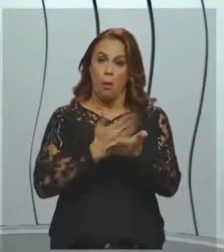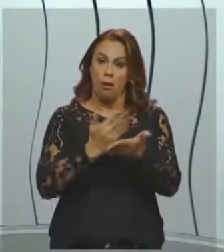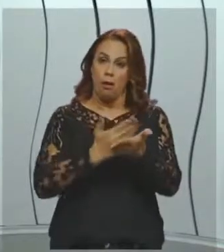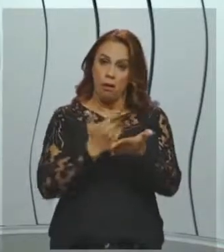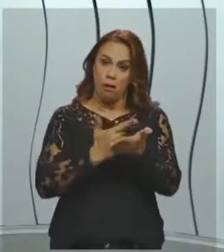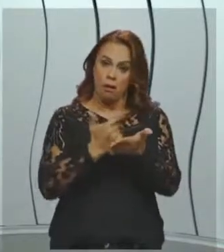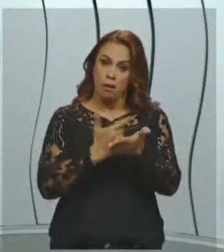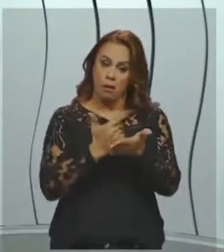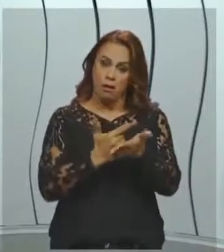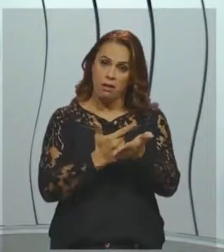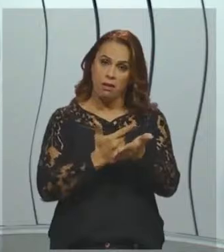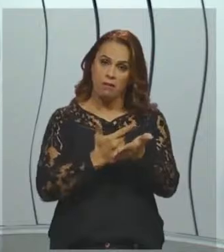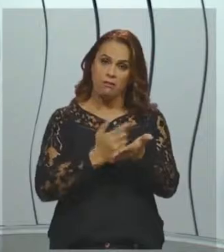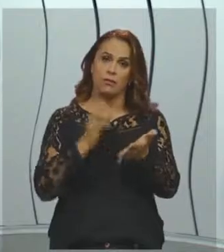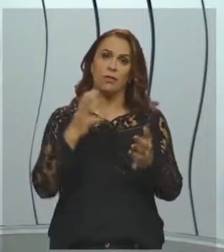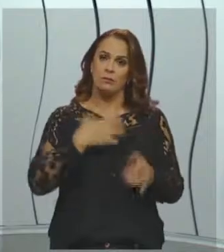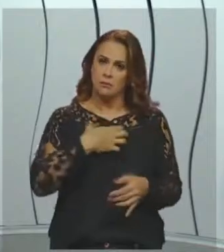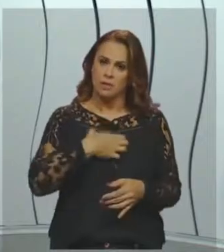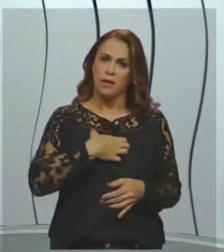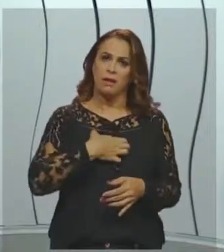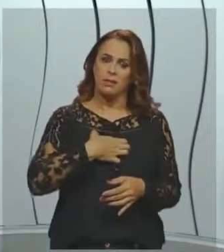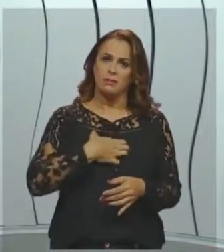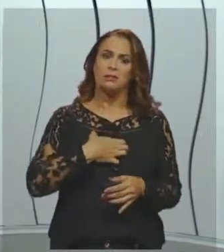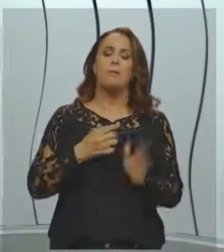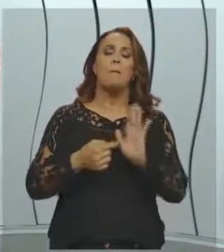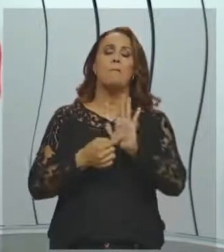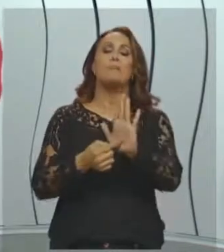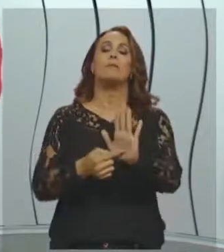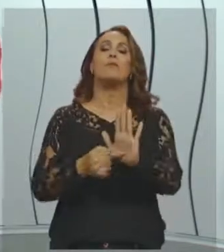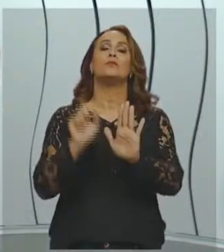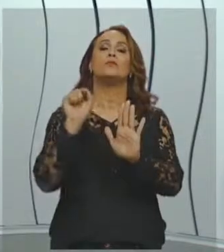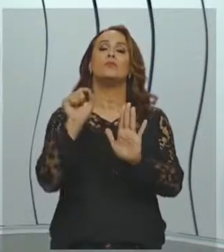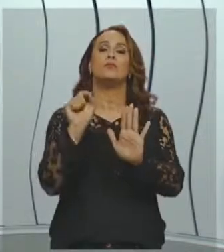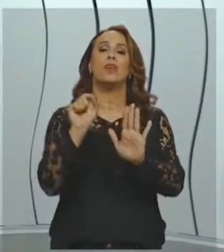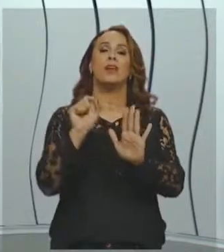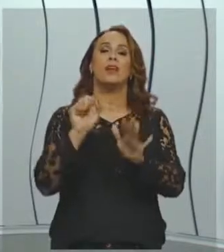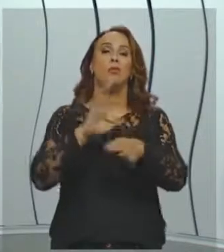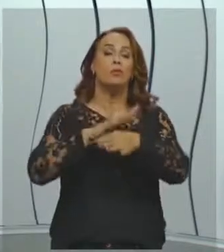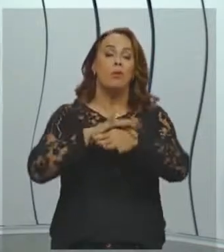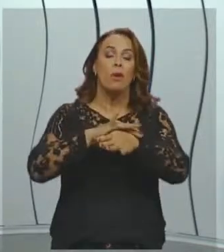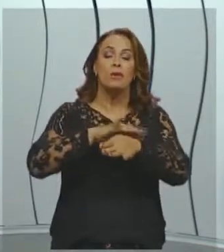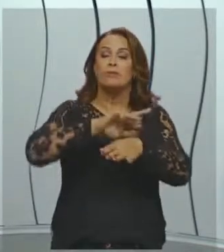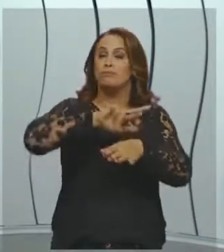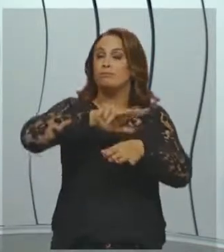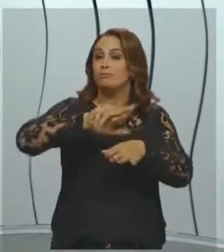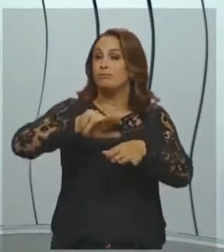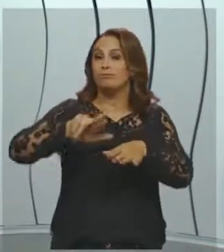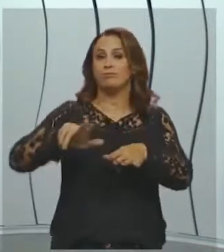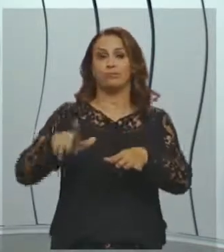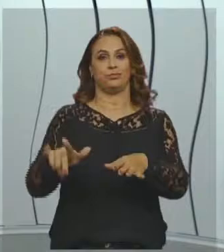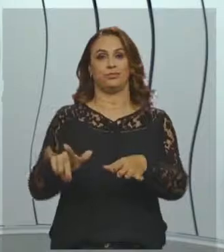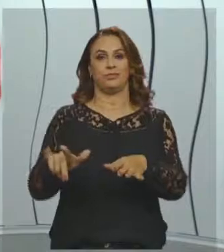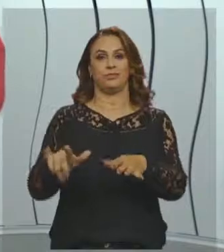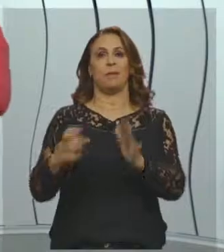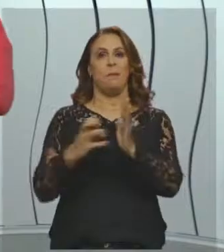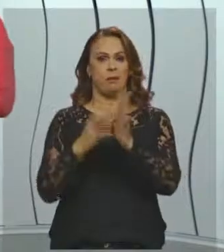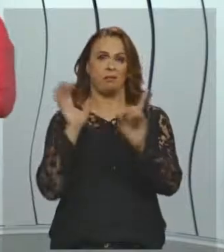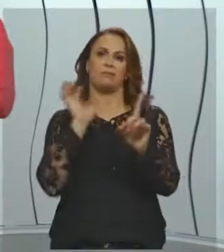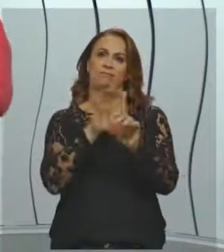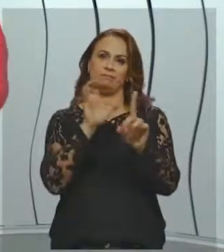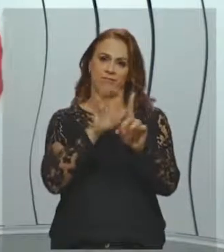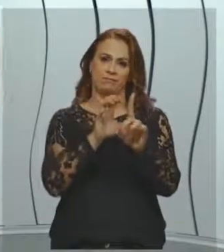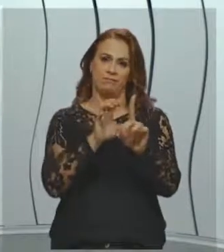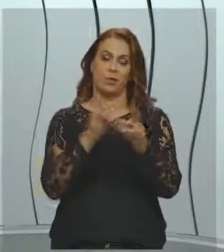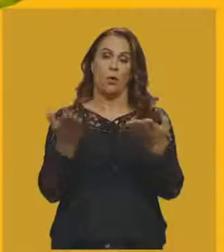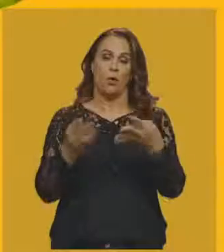várias doenças causadas por bactérias. Hoje nós vamos falar aqui especificamente de 4, que é a cárie